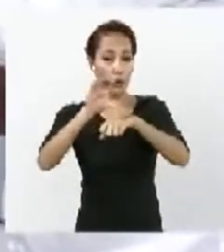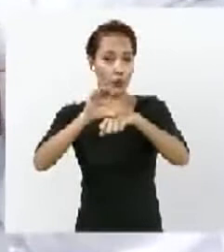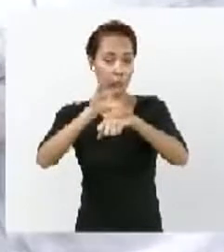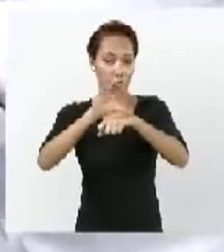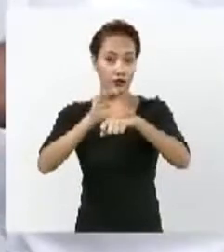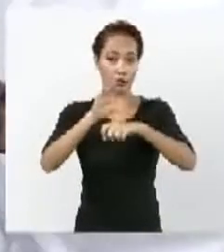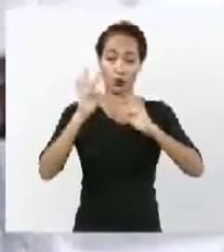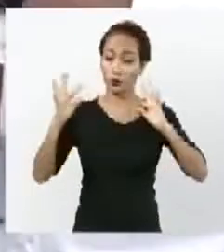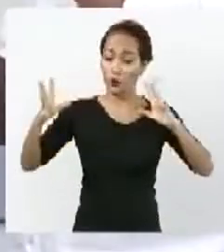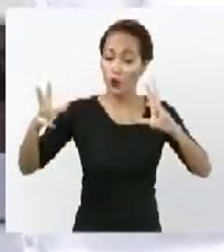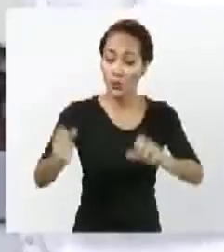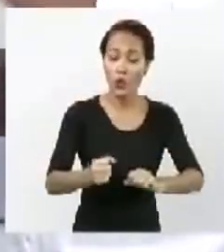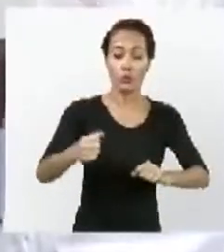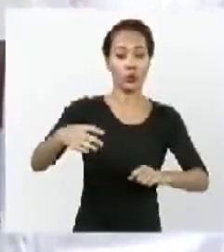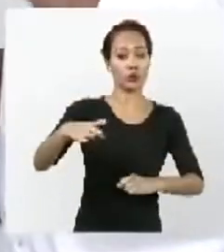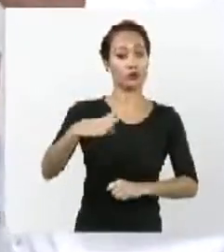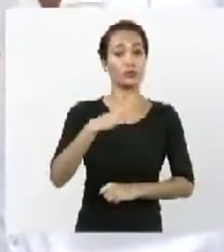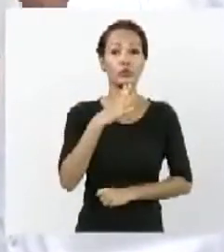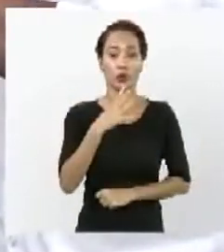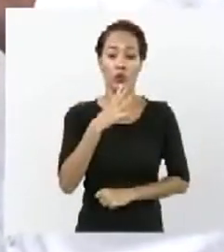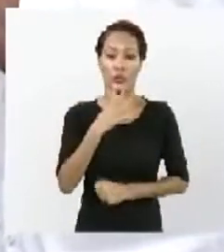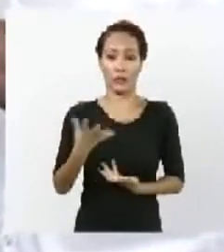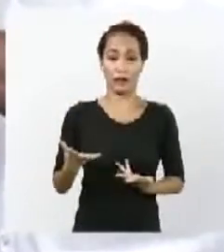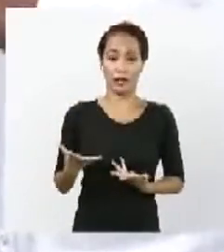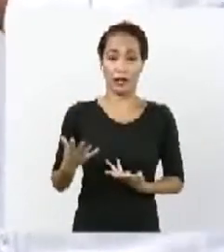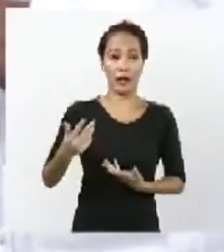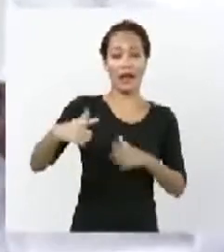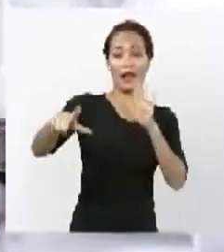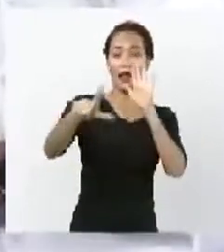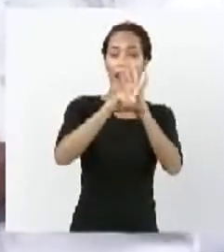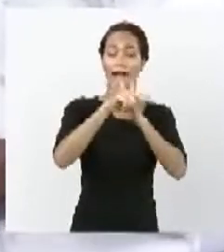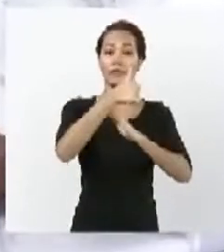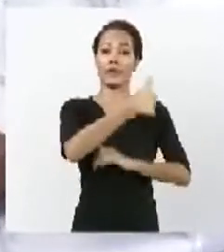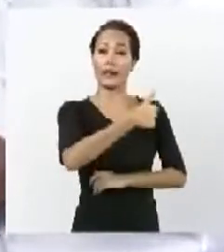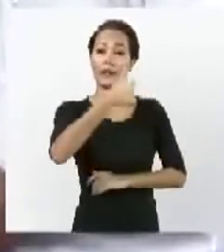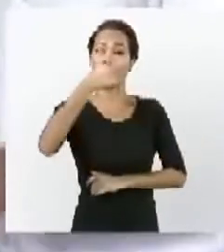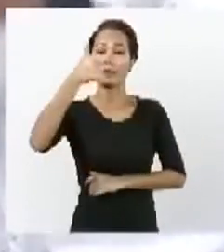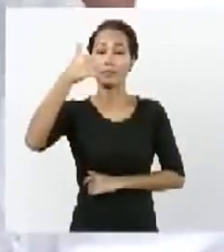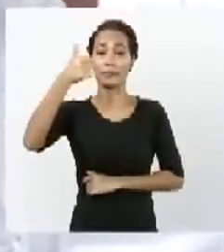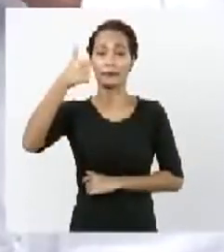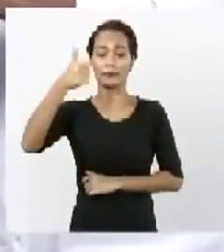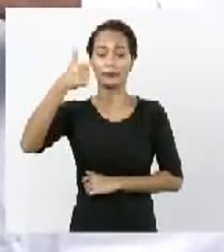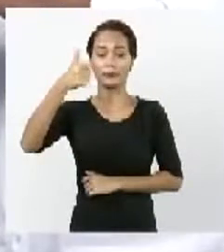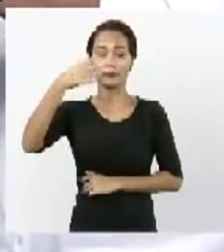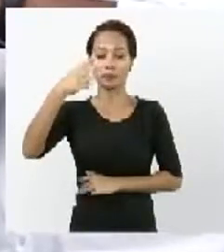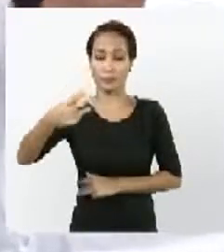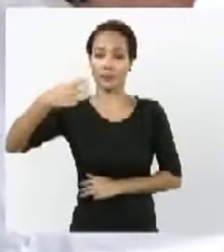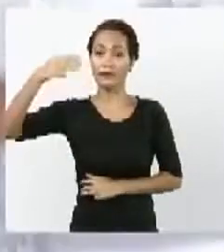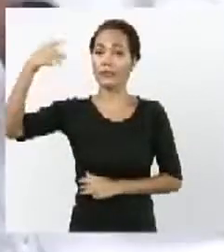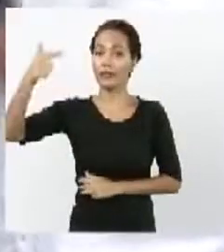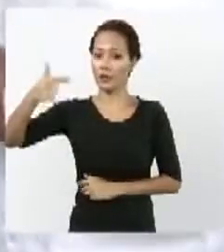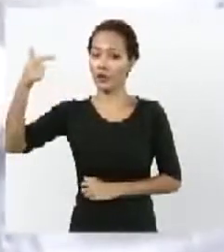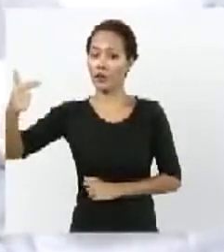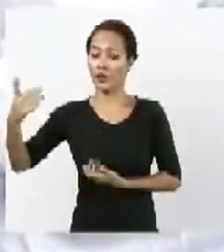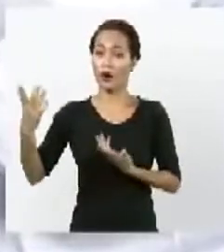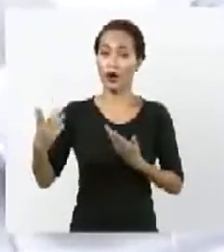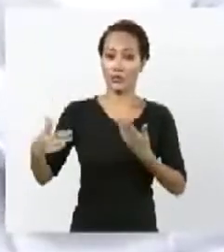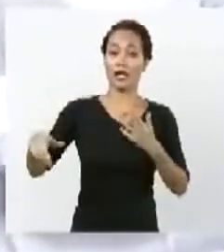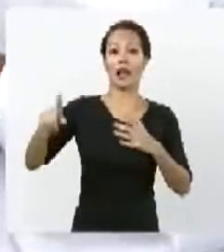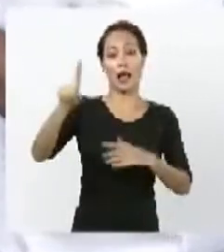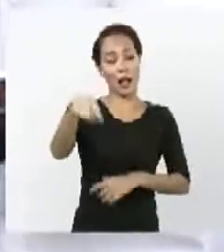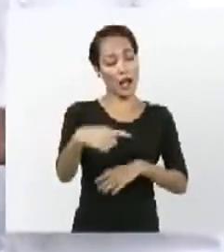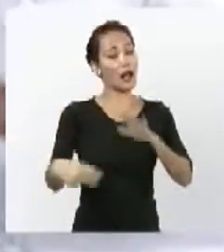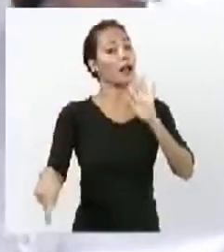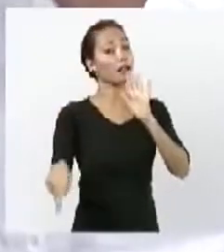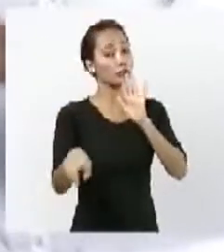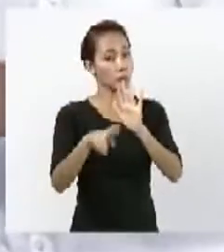Devia conhecer que a Lei 13.022 de agosto de 2014, na sua parte específica, diz que é